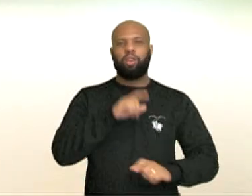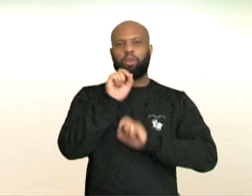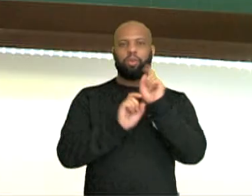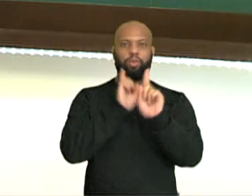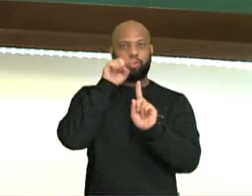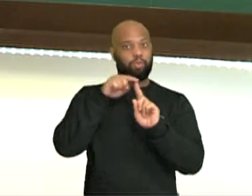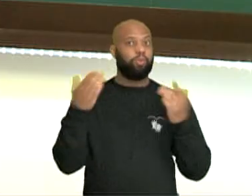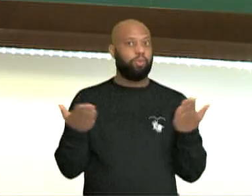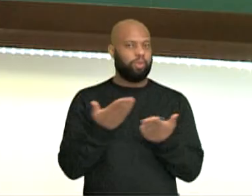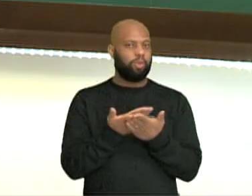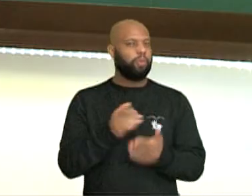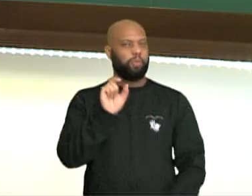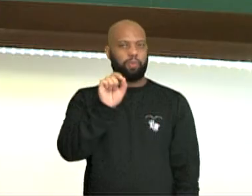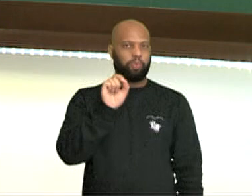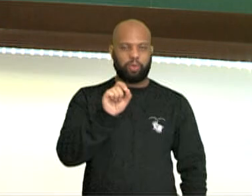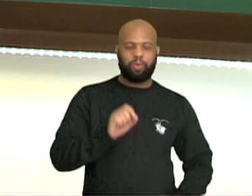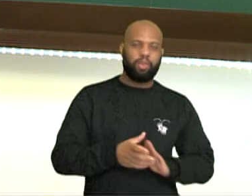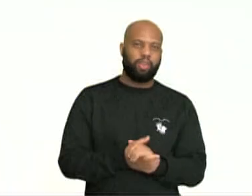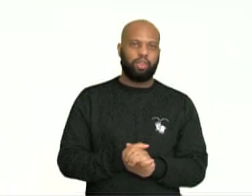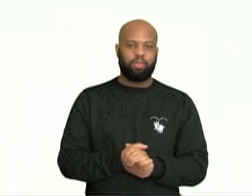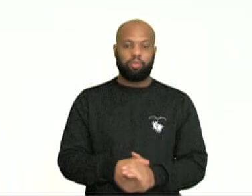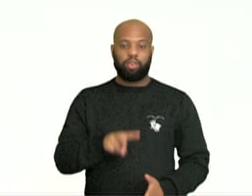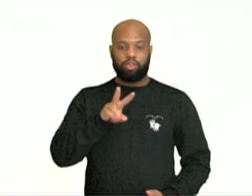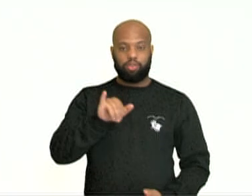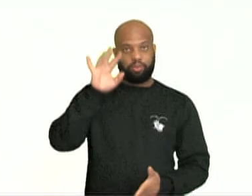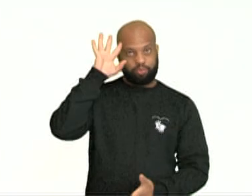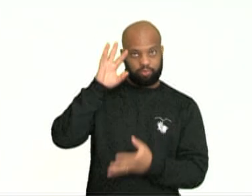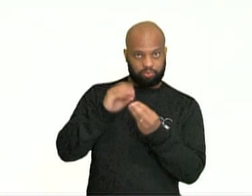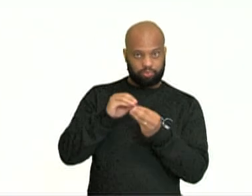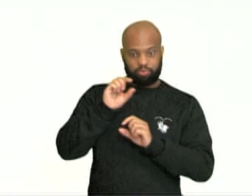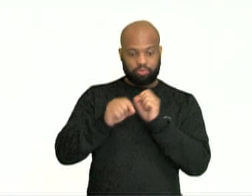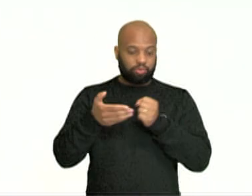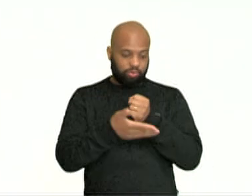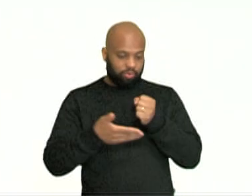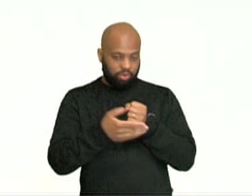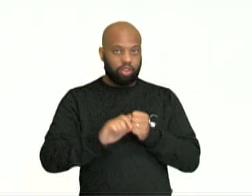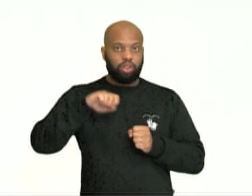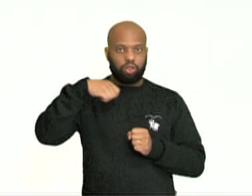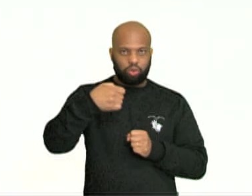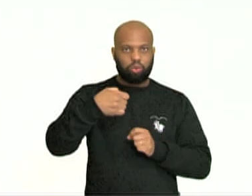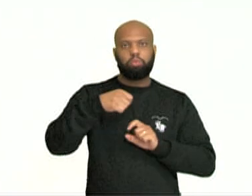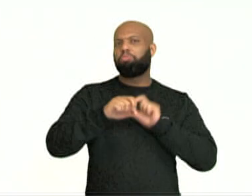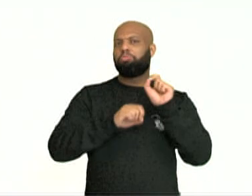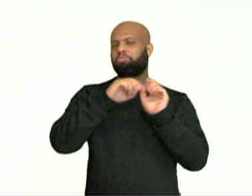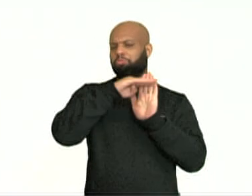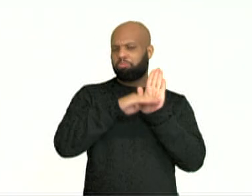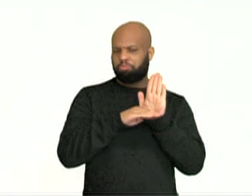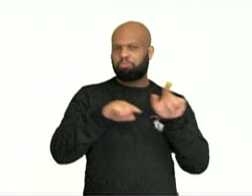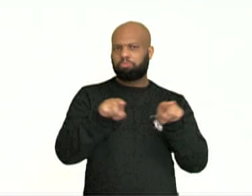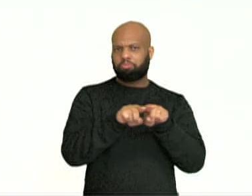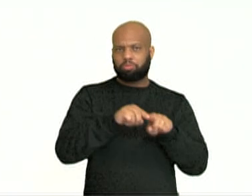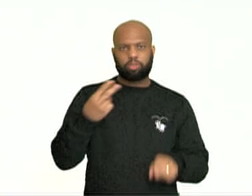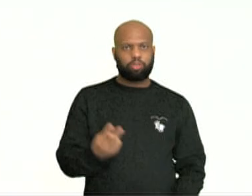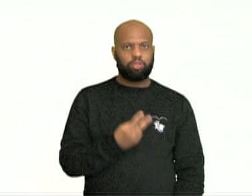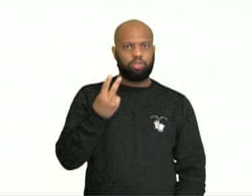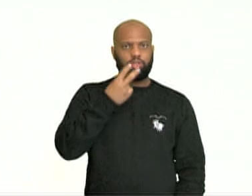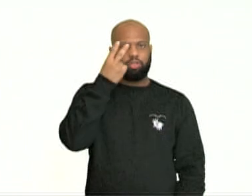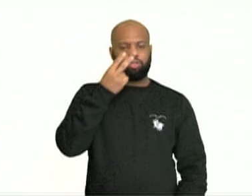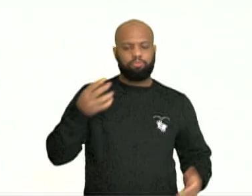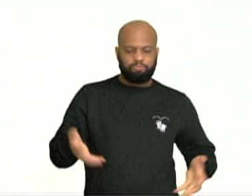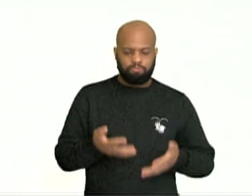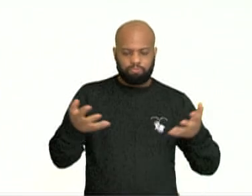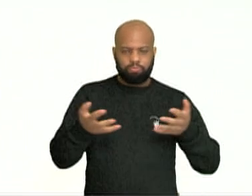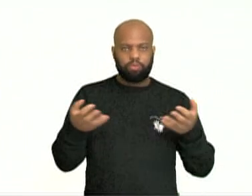os objetivos dessa nossa aula de hoje? Compreender noções básicas, os princípios e os valores que norteiam o